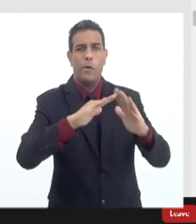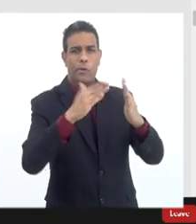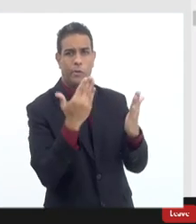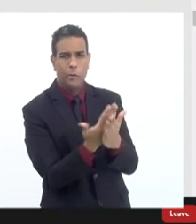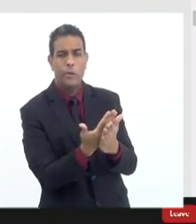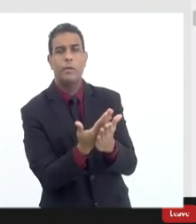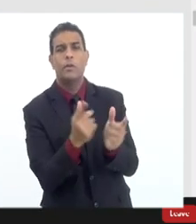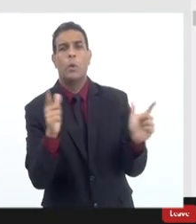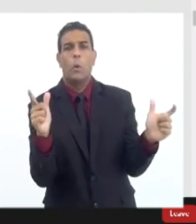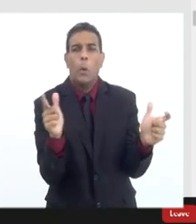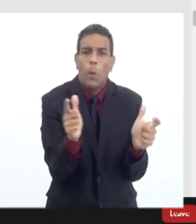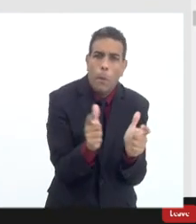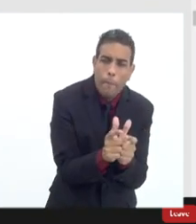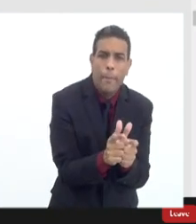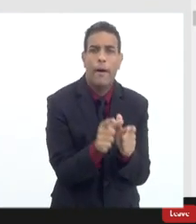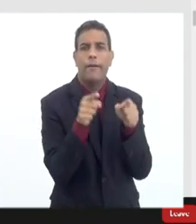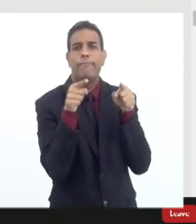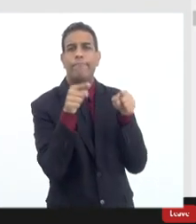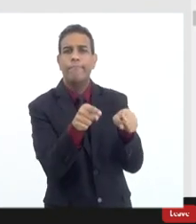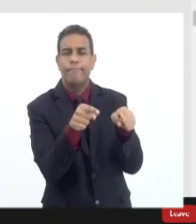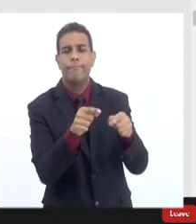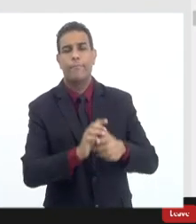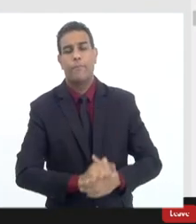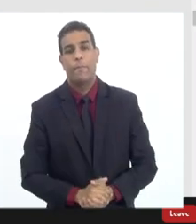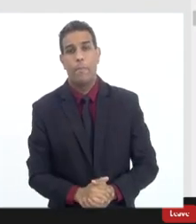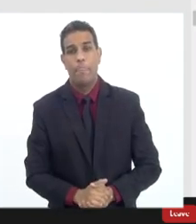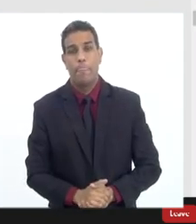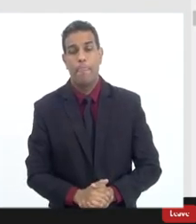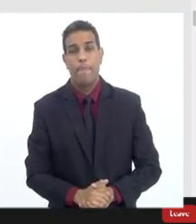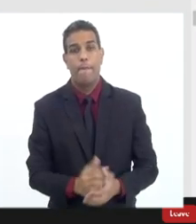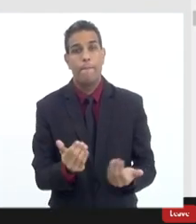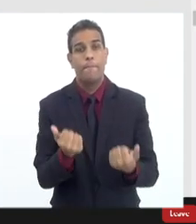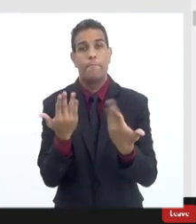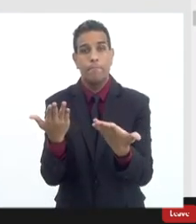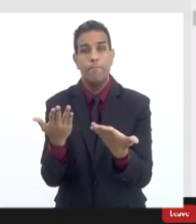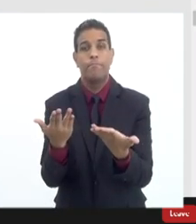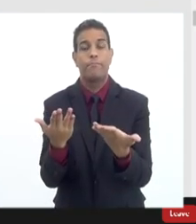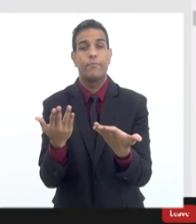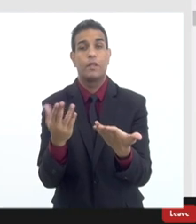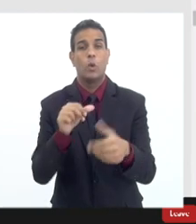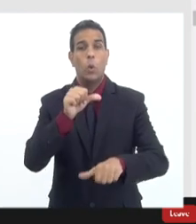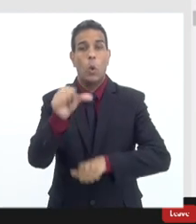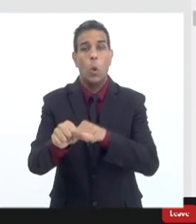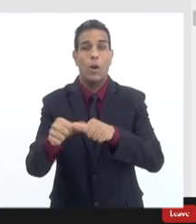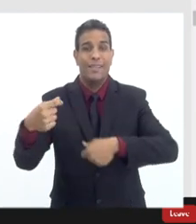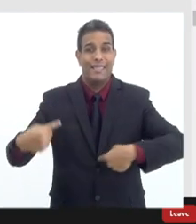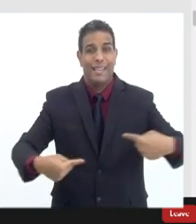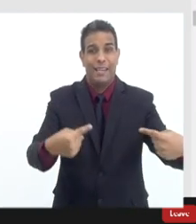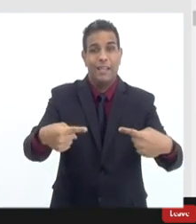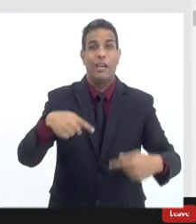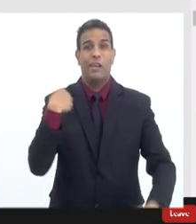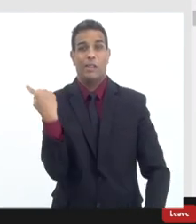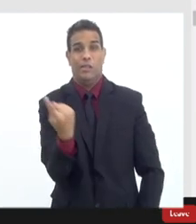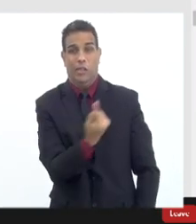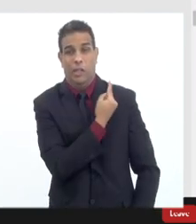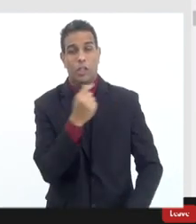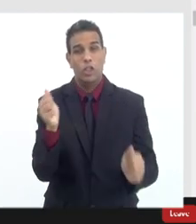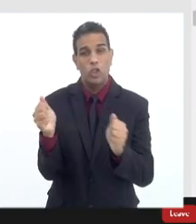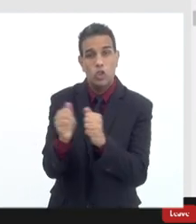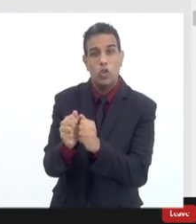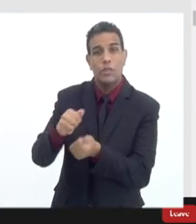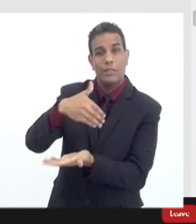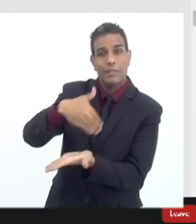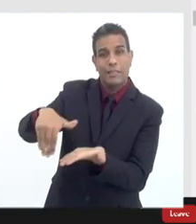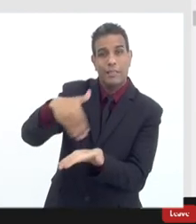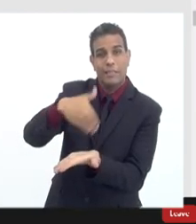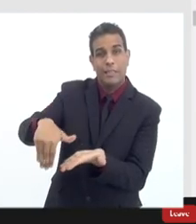com menos que a modulação definida, passaram a ter reposição. Mas o debate que a gente quer fazer com a SEDUC é